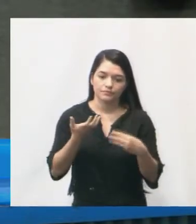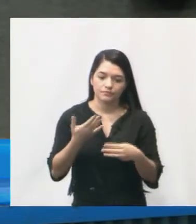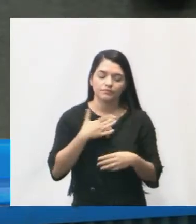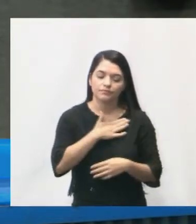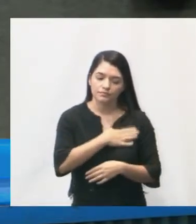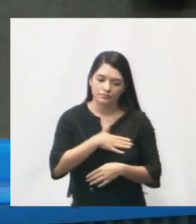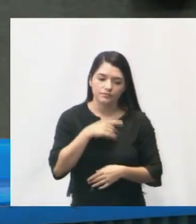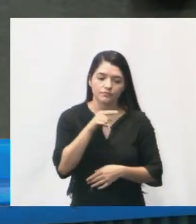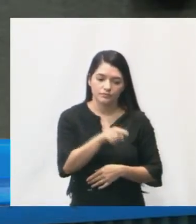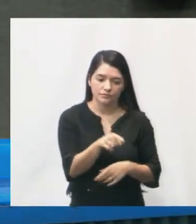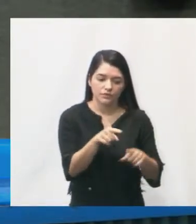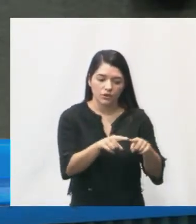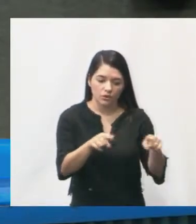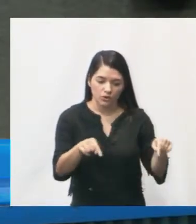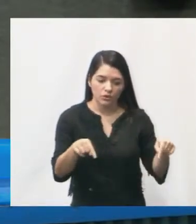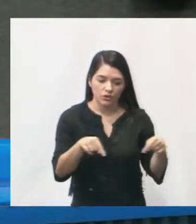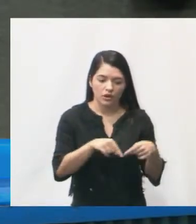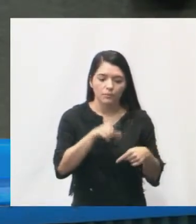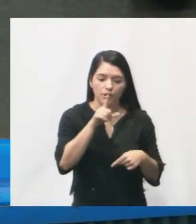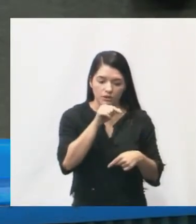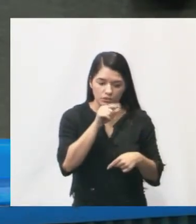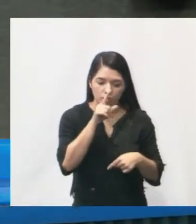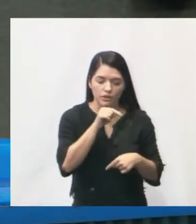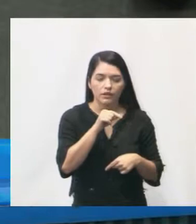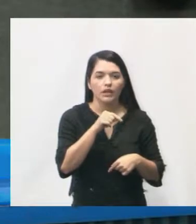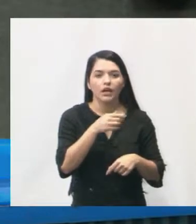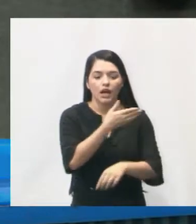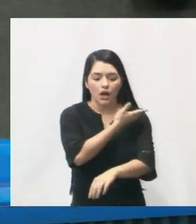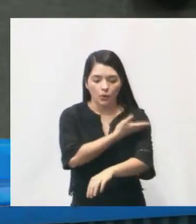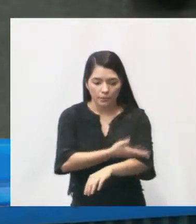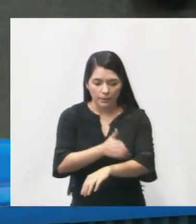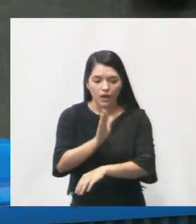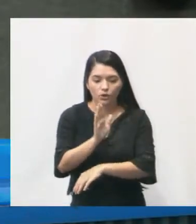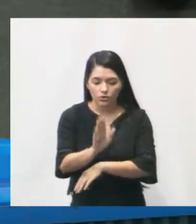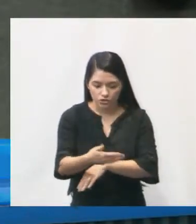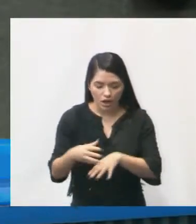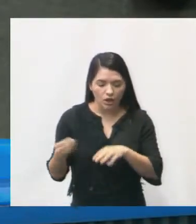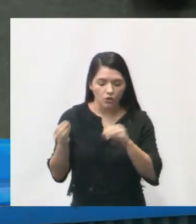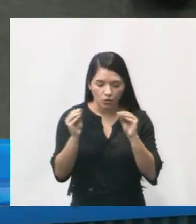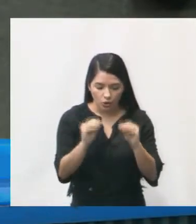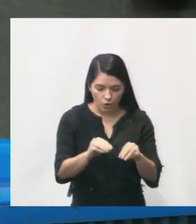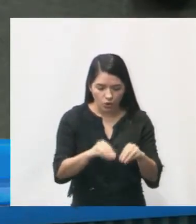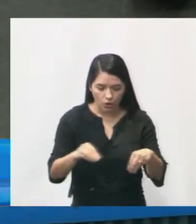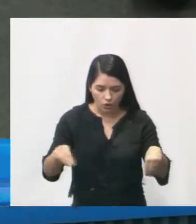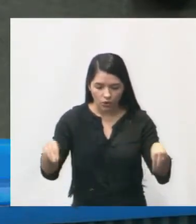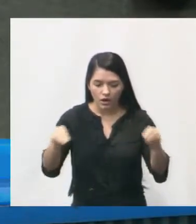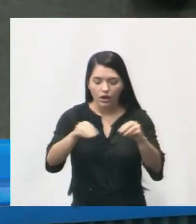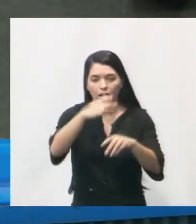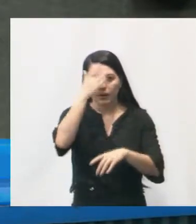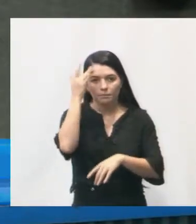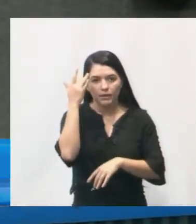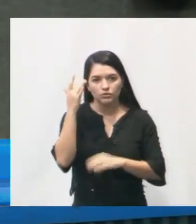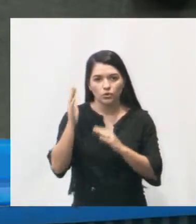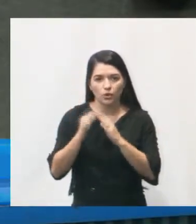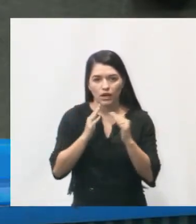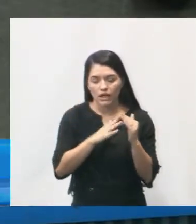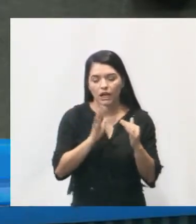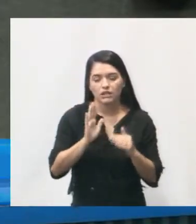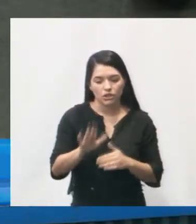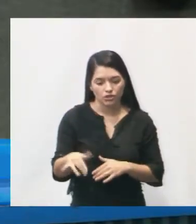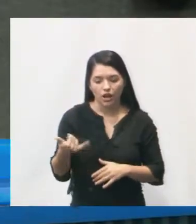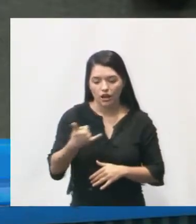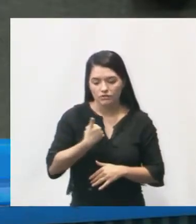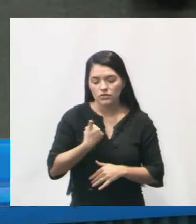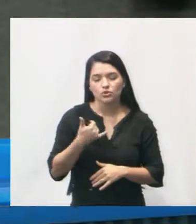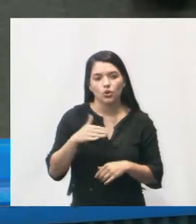a faixa, a grama branca já está sendo providenciada. Os moradores da região que utiliza do campo já entrou em contato, já fizemos,